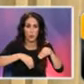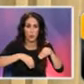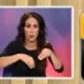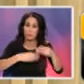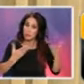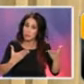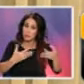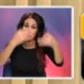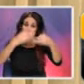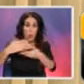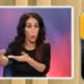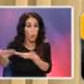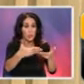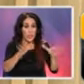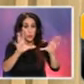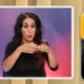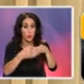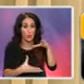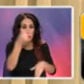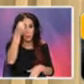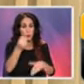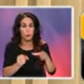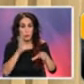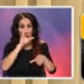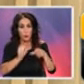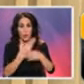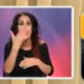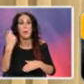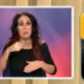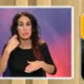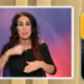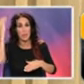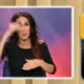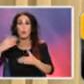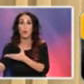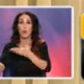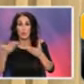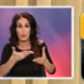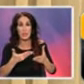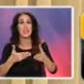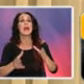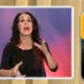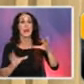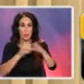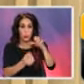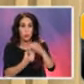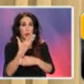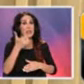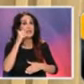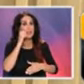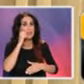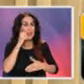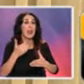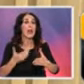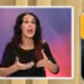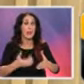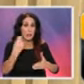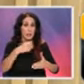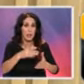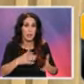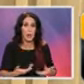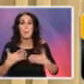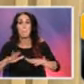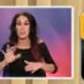é convidado a formar governo pelo Presidente da República. No entanto, a nomeação